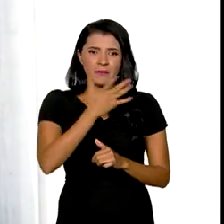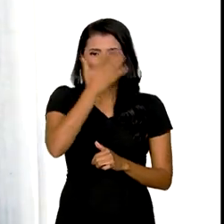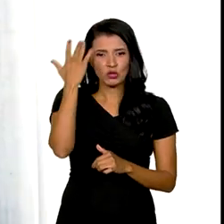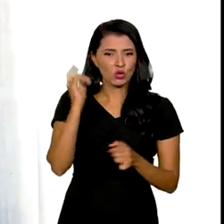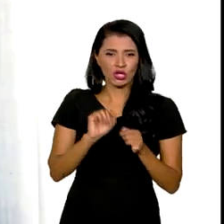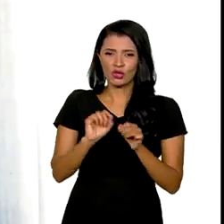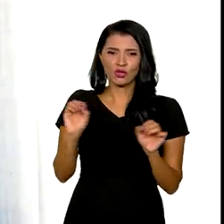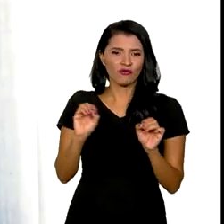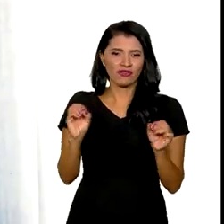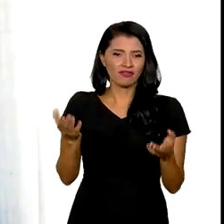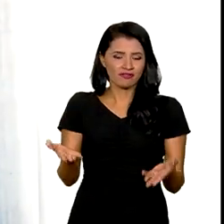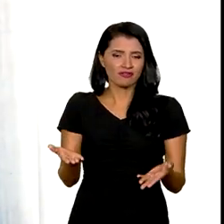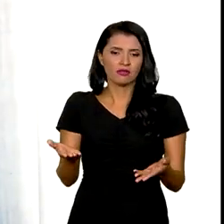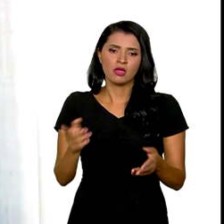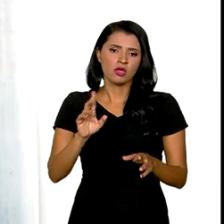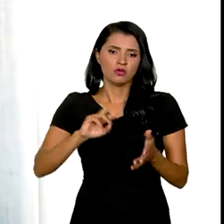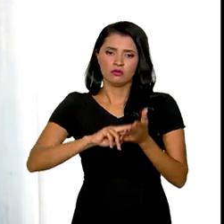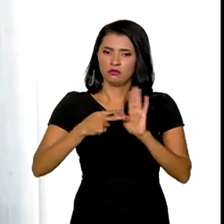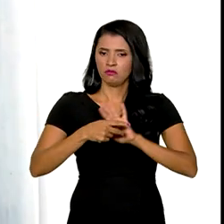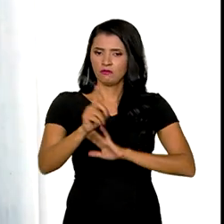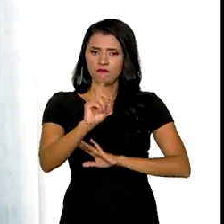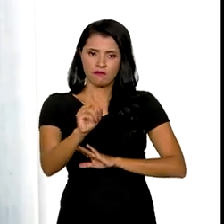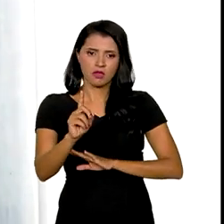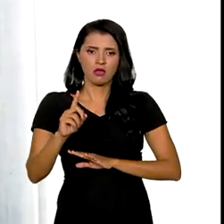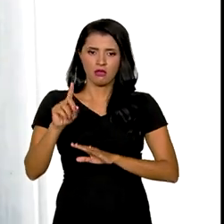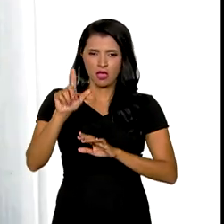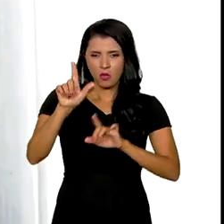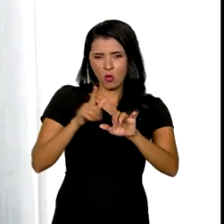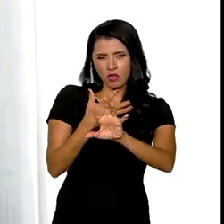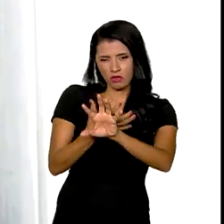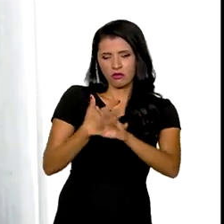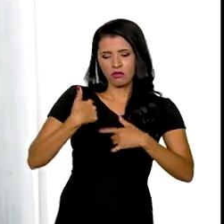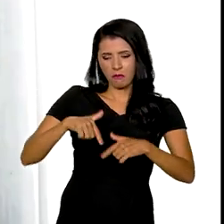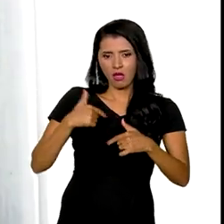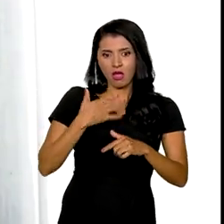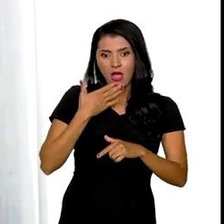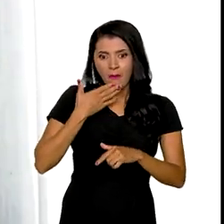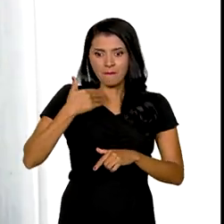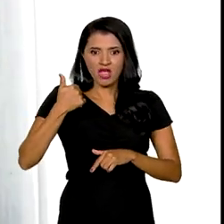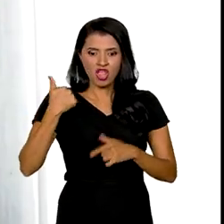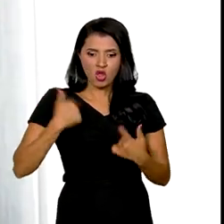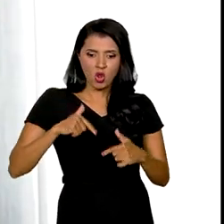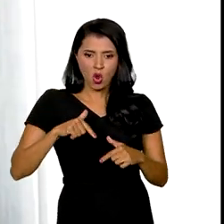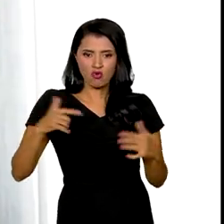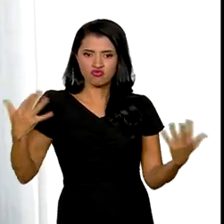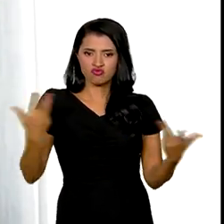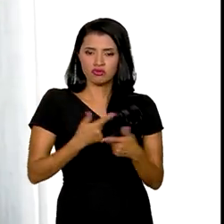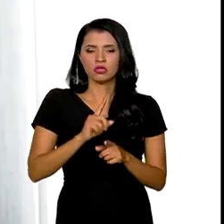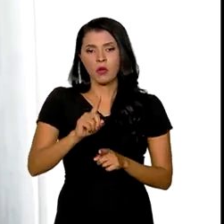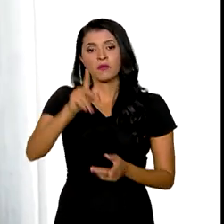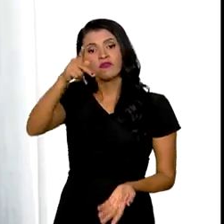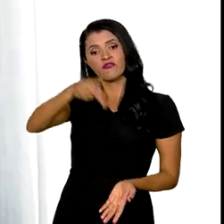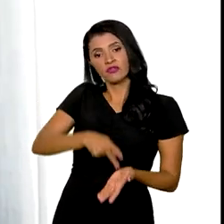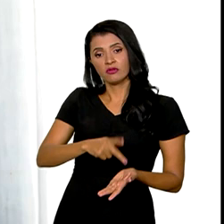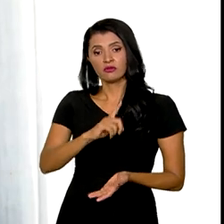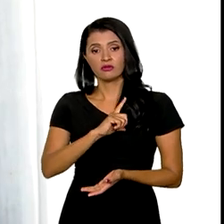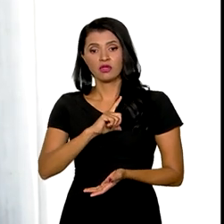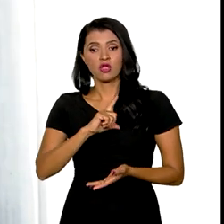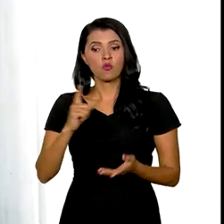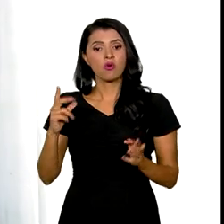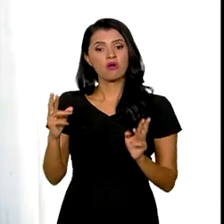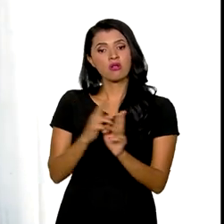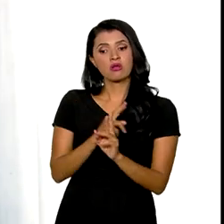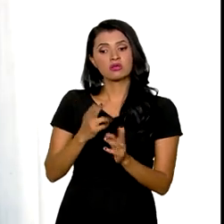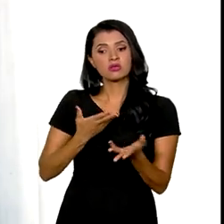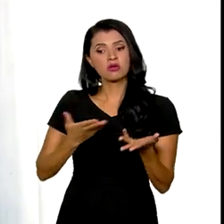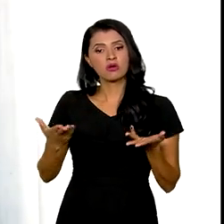realizaram teletrabalho. Isso não significa que o teletrabalho leva ao maior rendimento, mas sim que, na verdade, existe uma correlação,